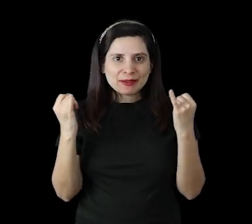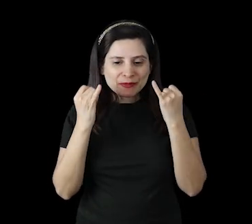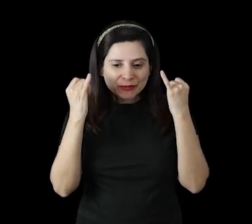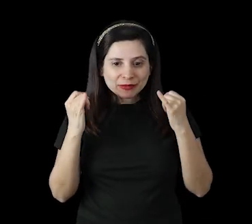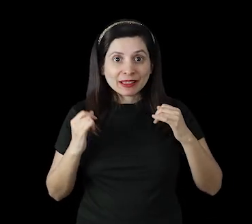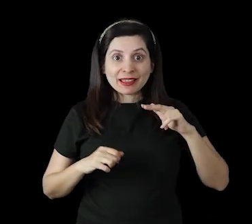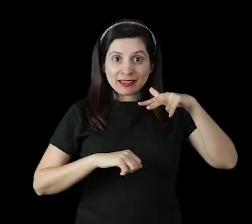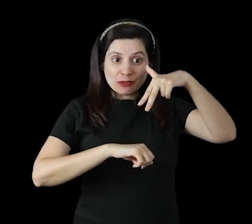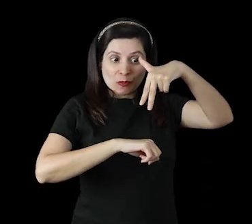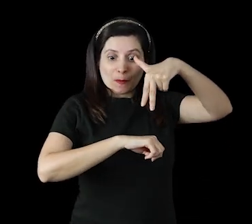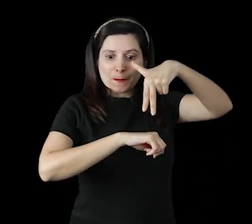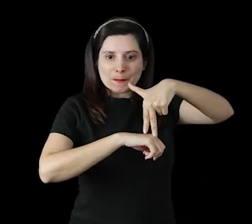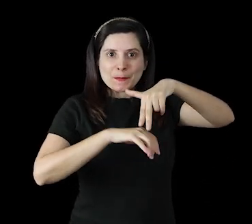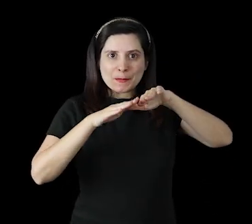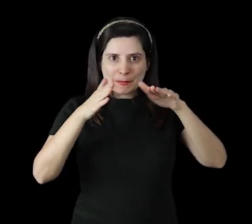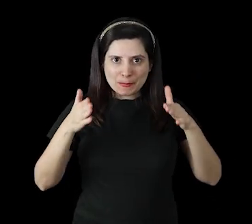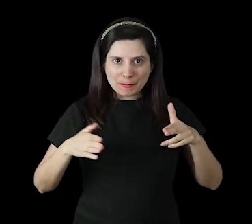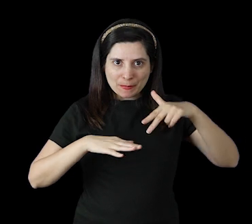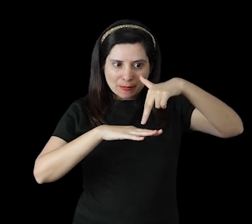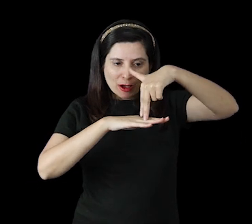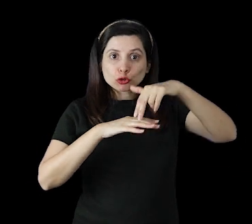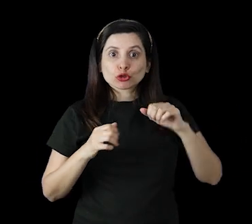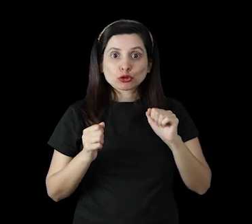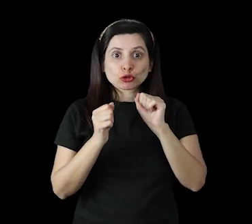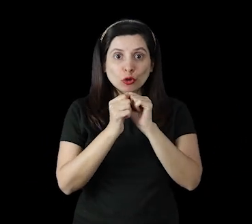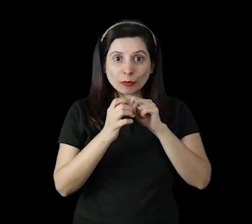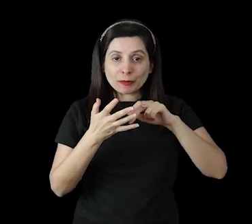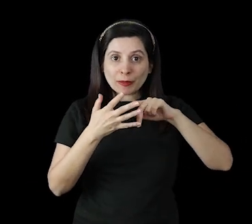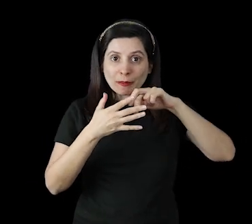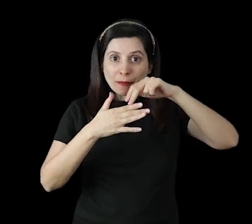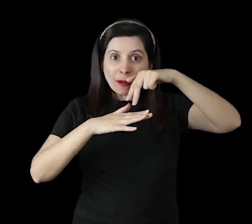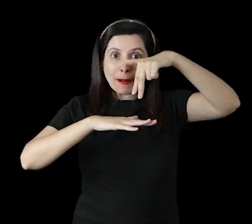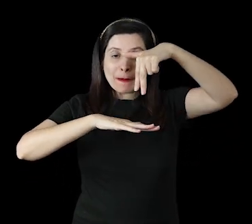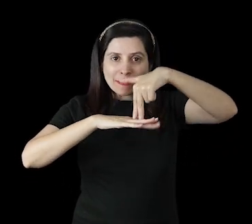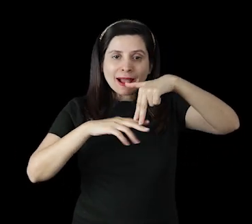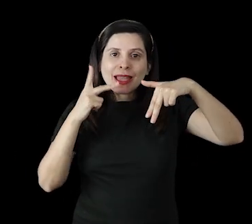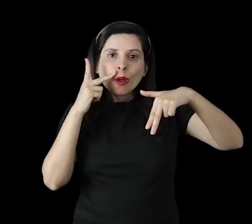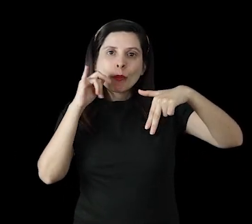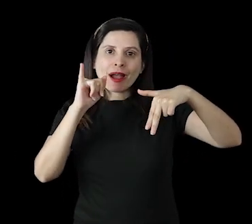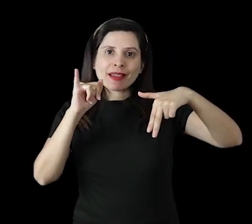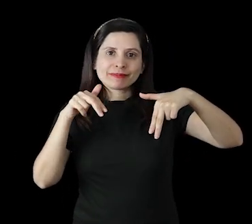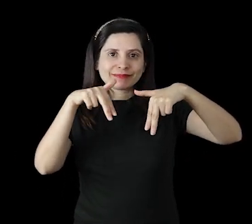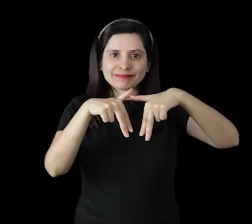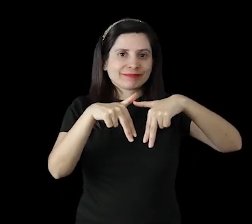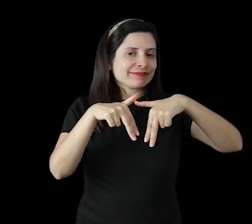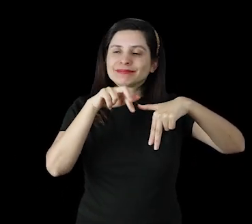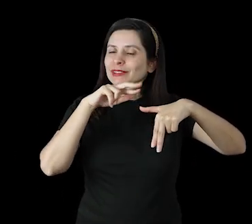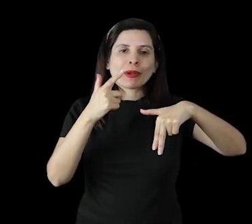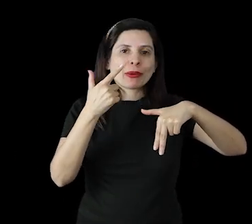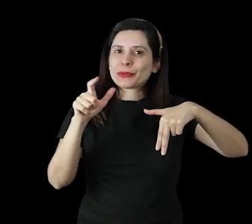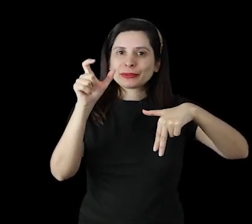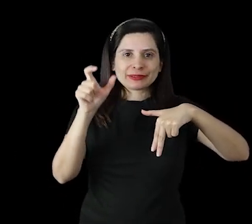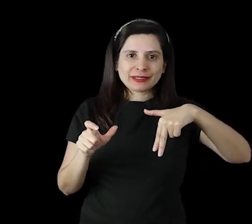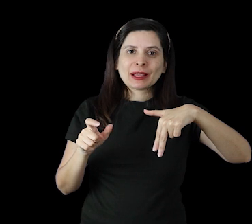no palco, quem sobe com ela pela primeira vez no palco, é o pai, não é outro personagem,